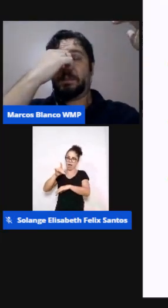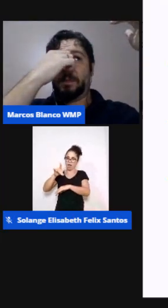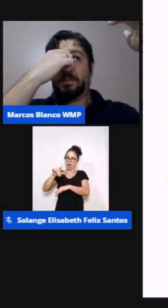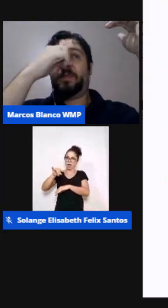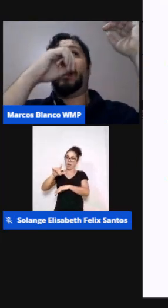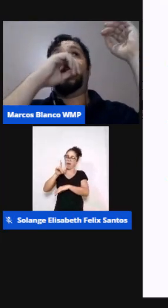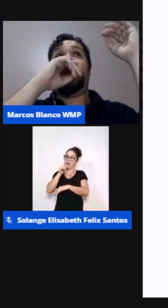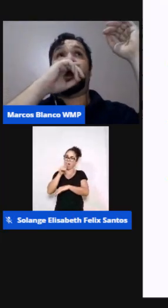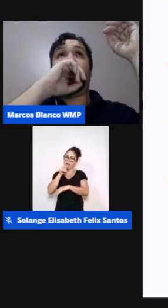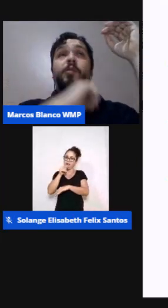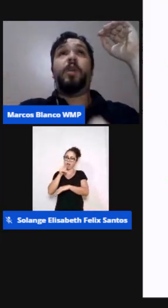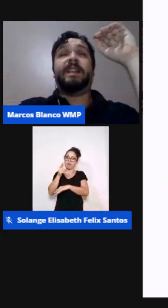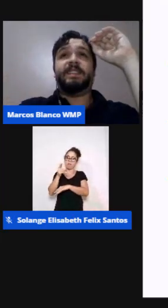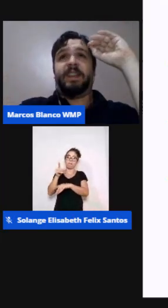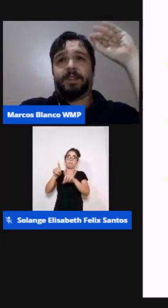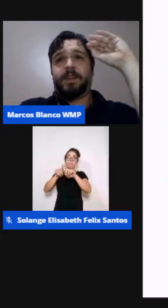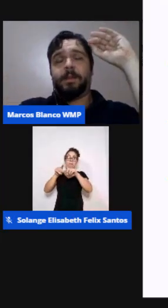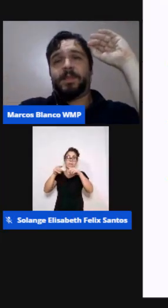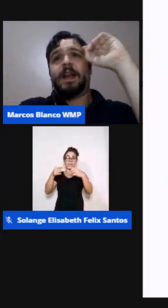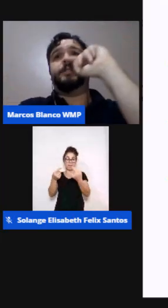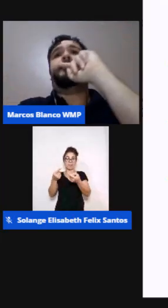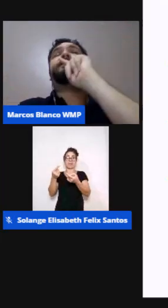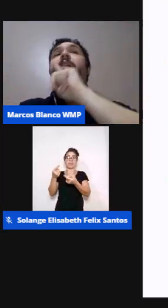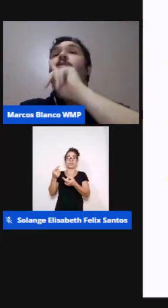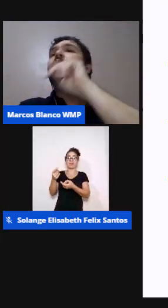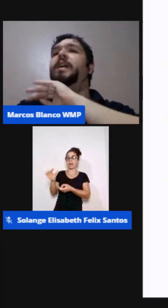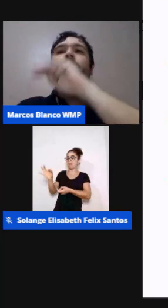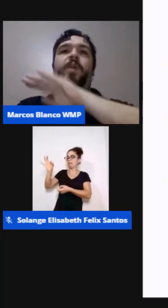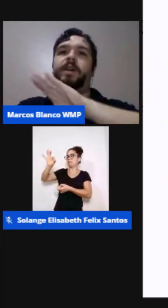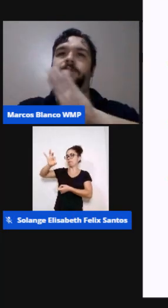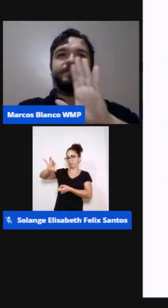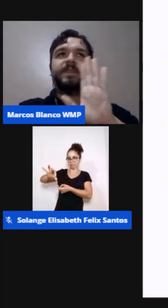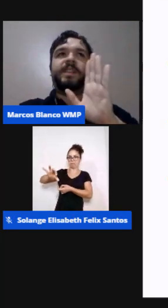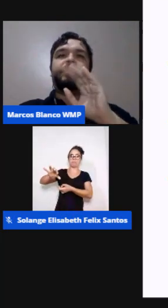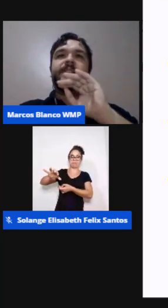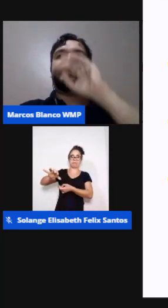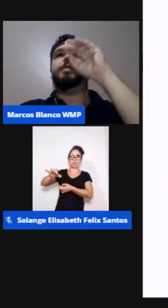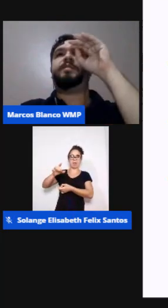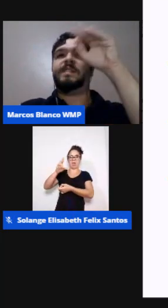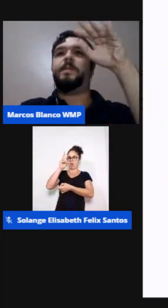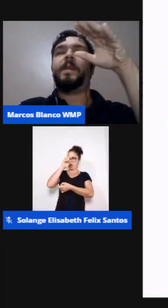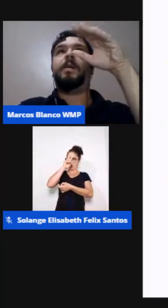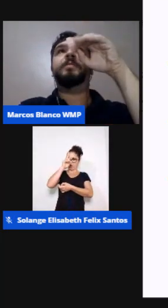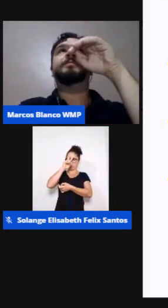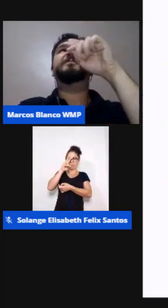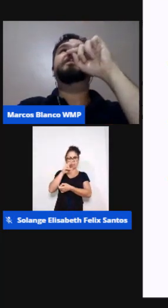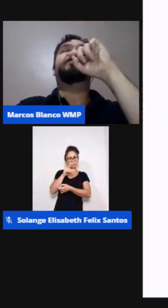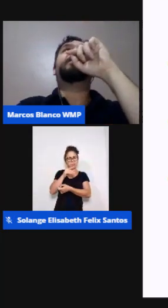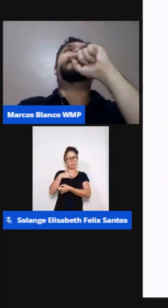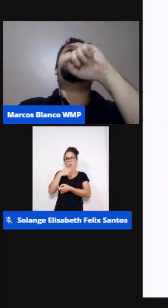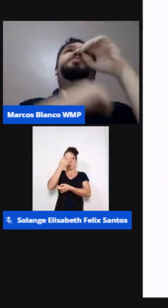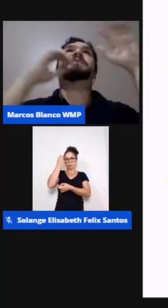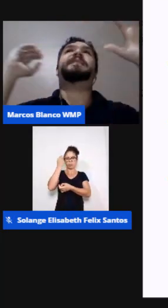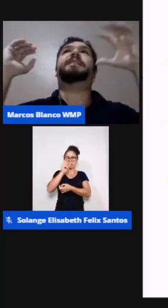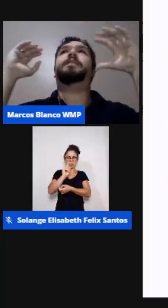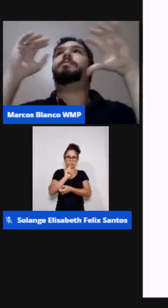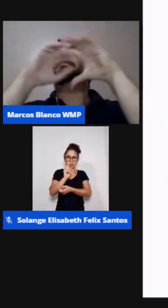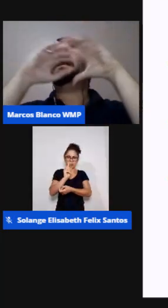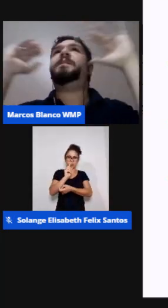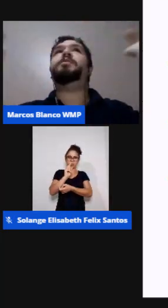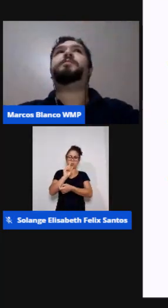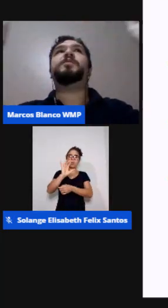muito eficiente, mas o Aedes é tão adaptado. Eu não lembro o ano que isso aconteceu, se foi em São Paulo, que